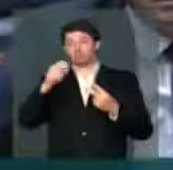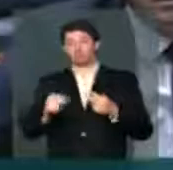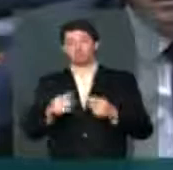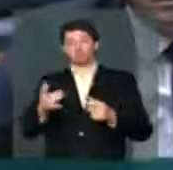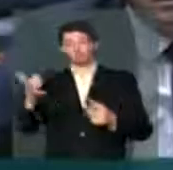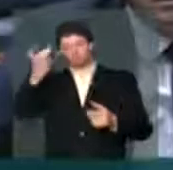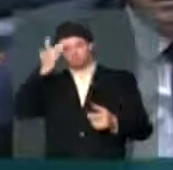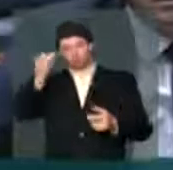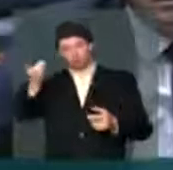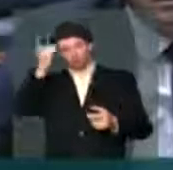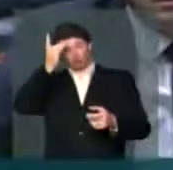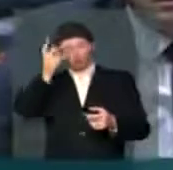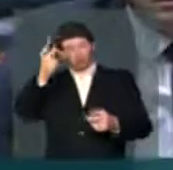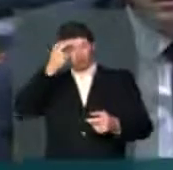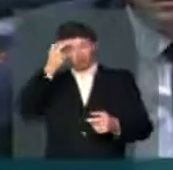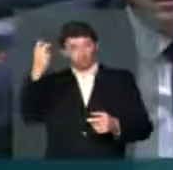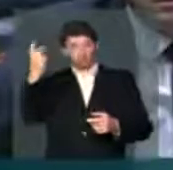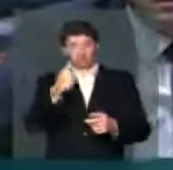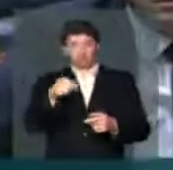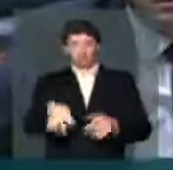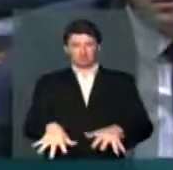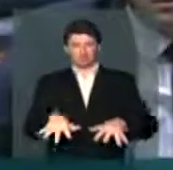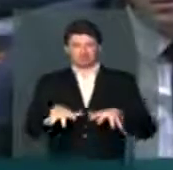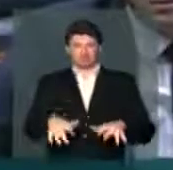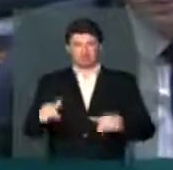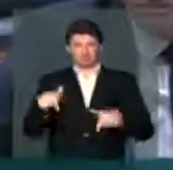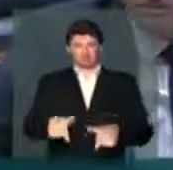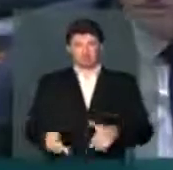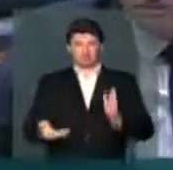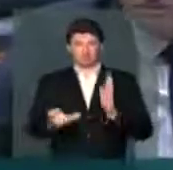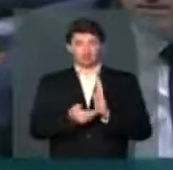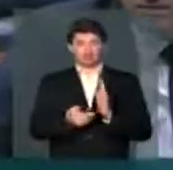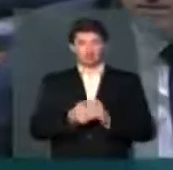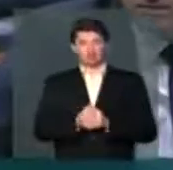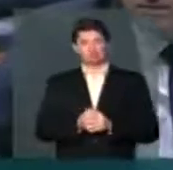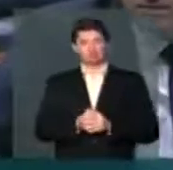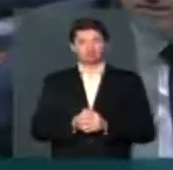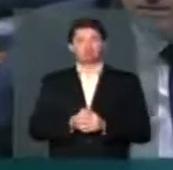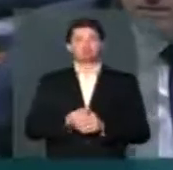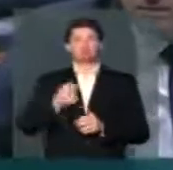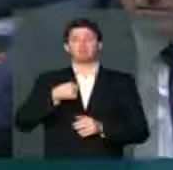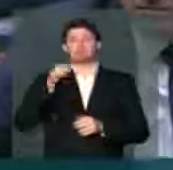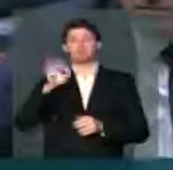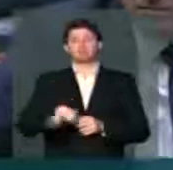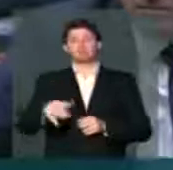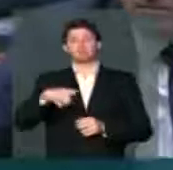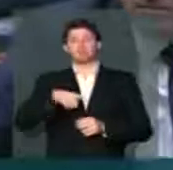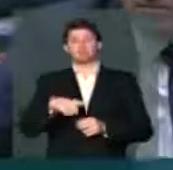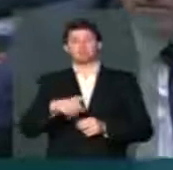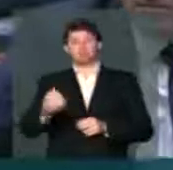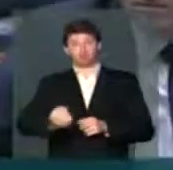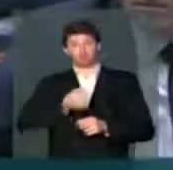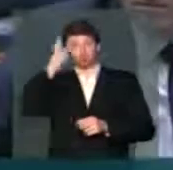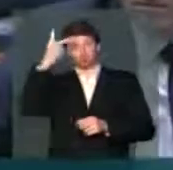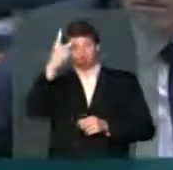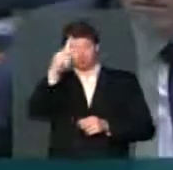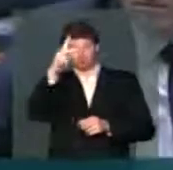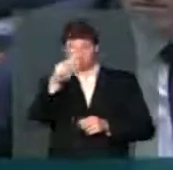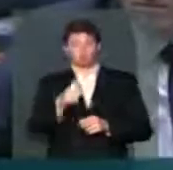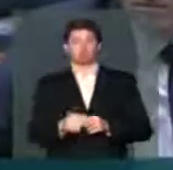com a sua inteligência, o nosso plenário, a nossa Câmara dos Deputados. Tenho certeza de que o discurso de Vossa